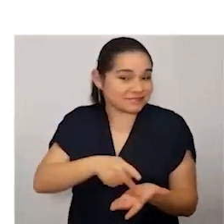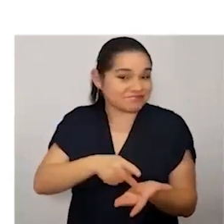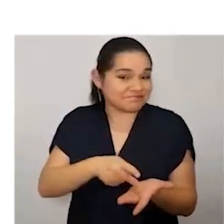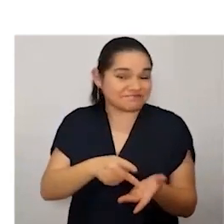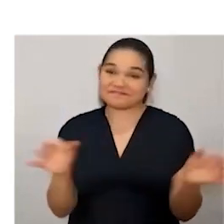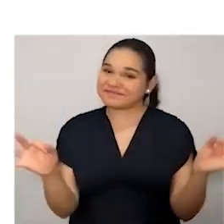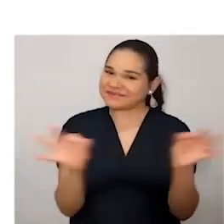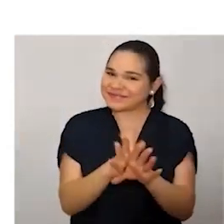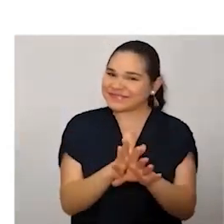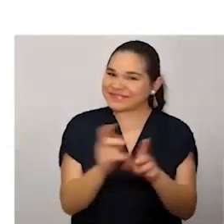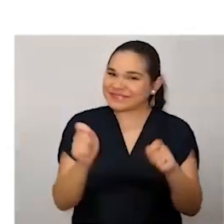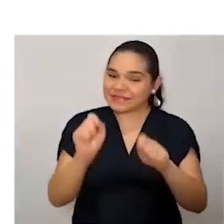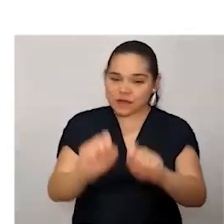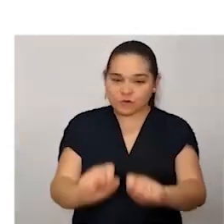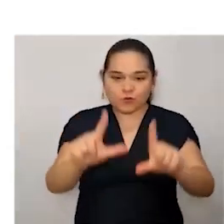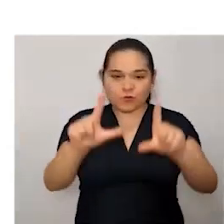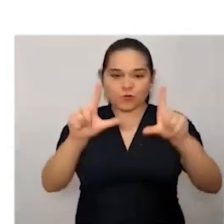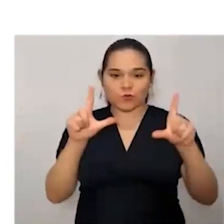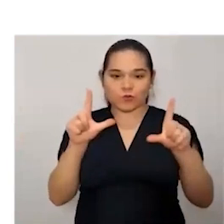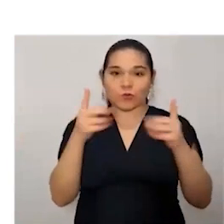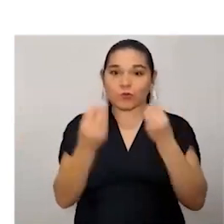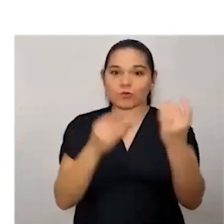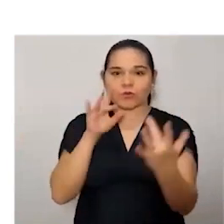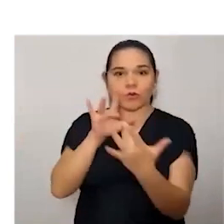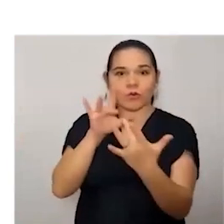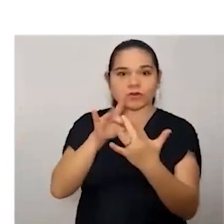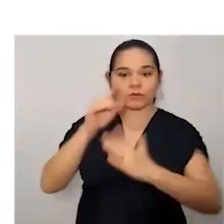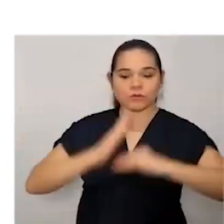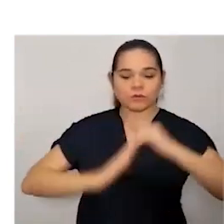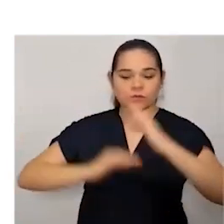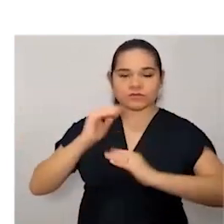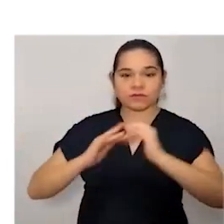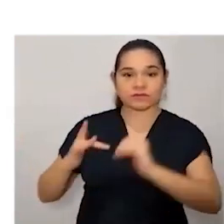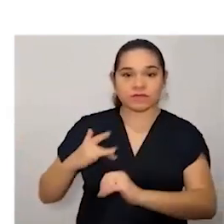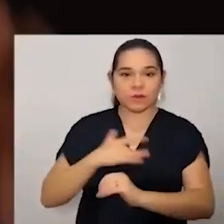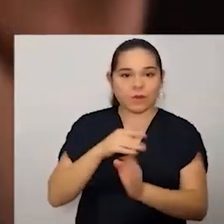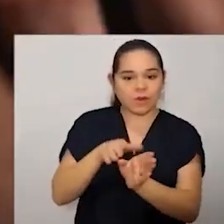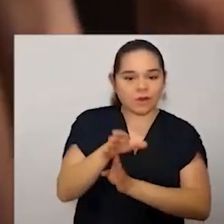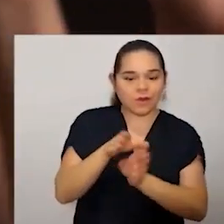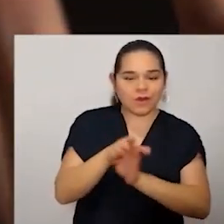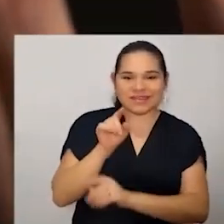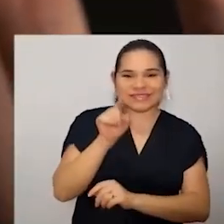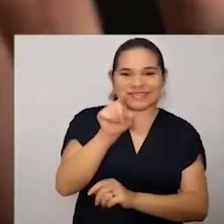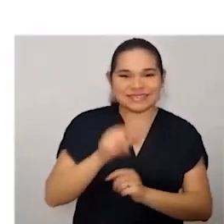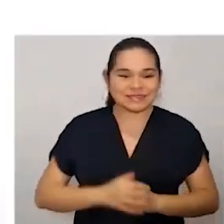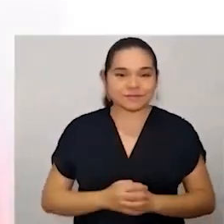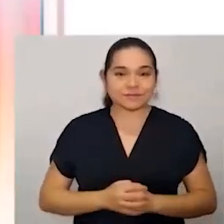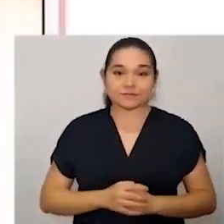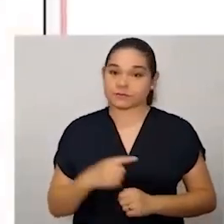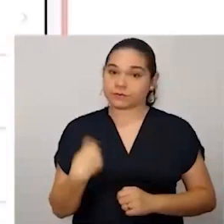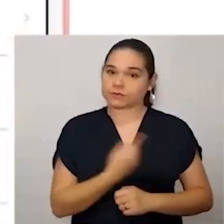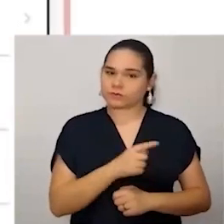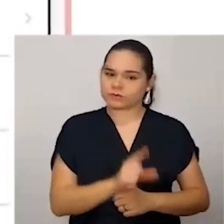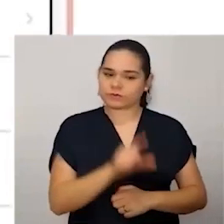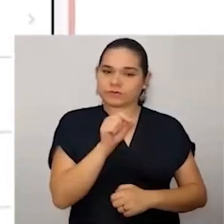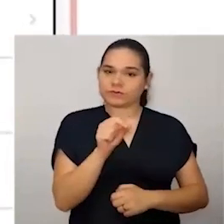Você já irá ver na tela os botões para entrar em contato com os profissionais que irão te orientar. Nós optamos pelo Saúde